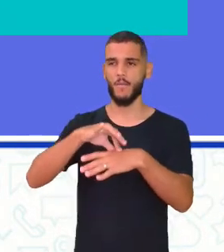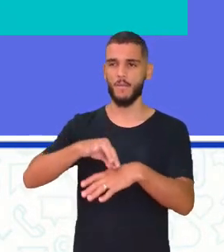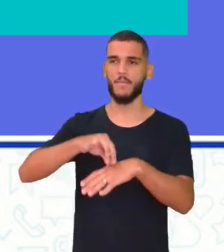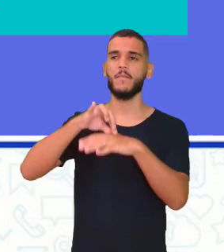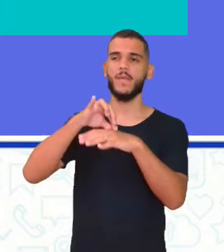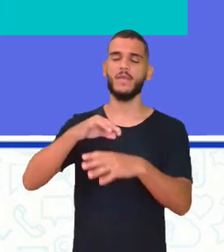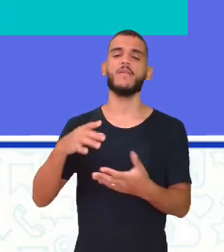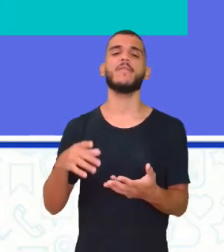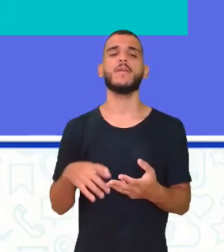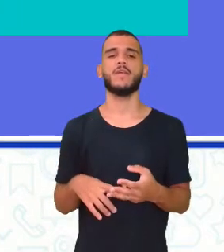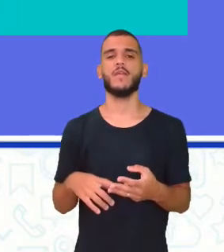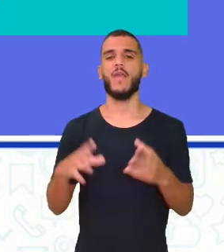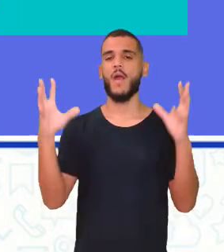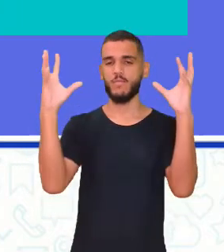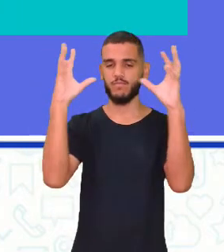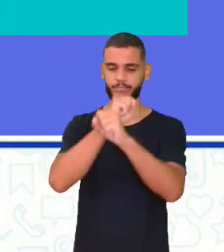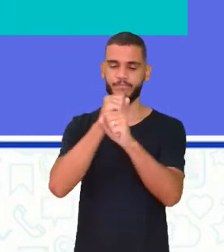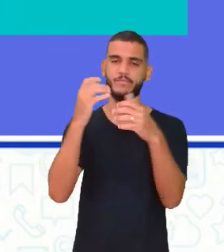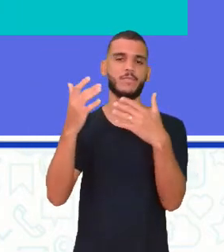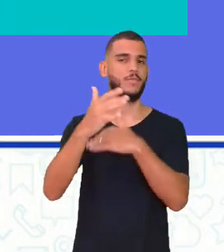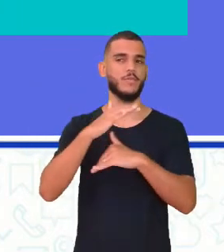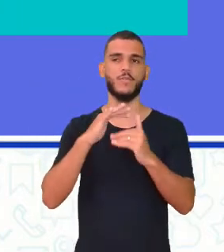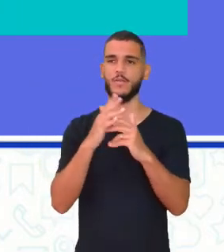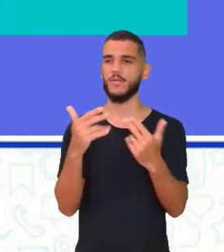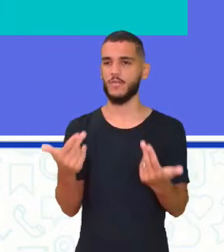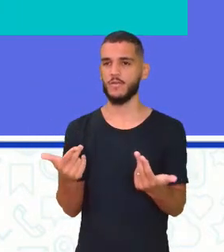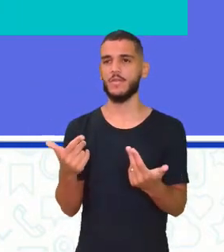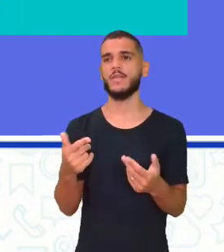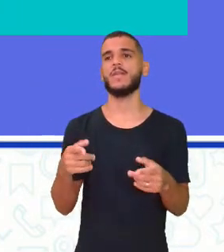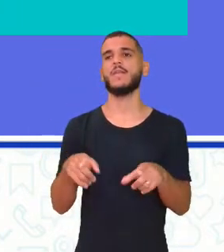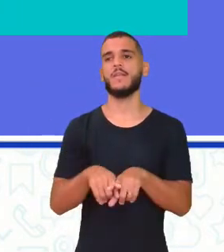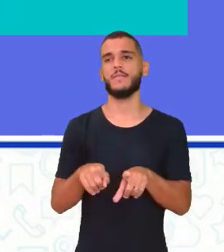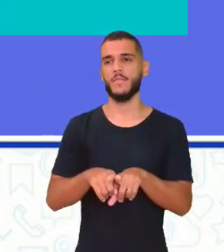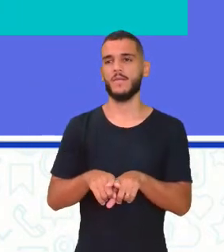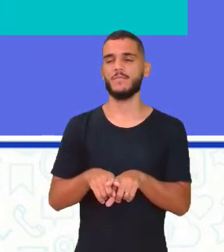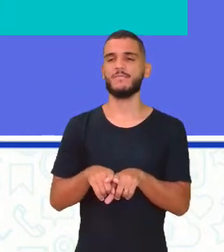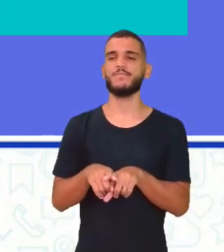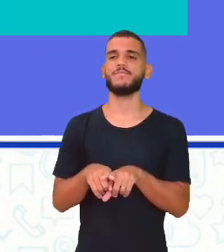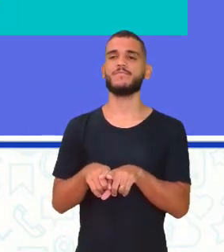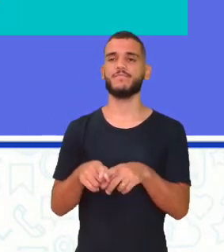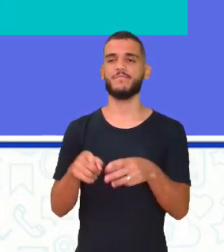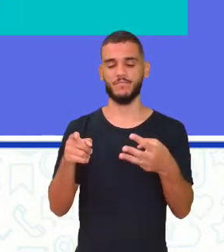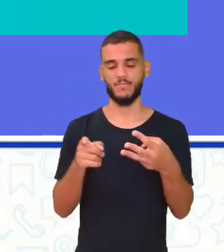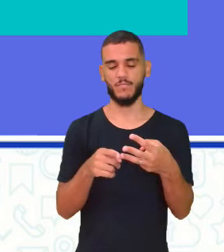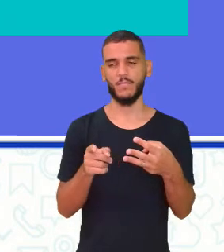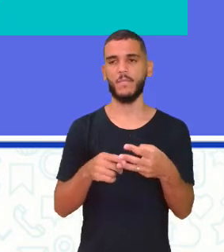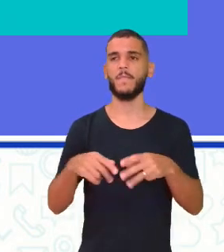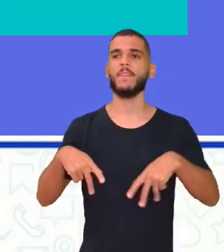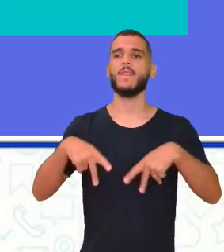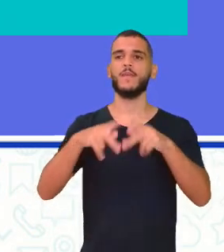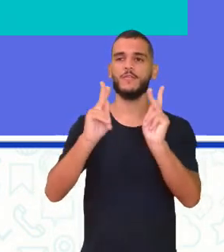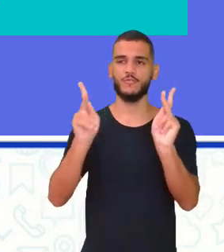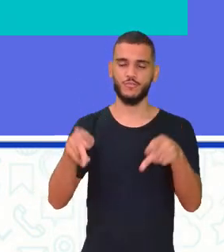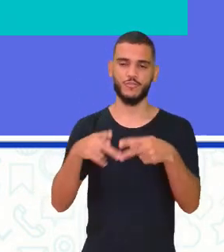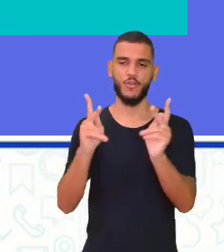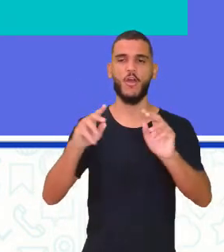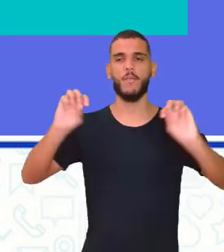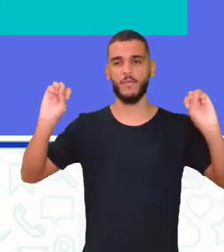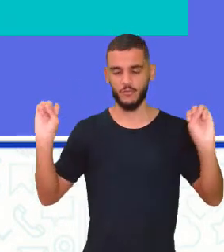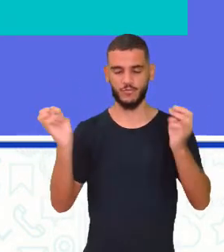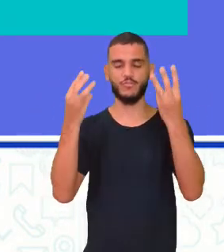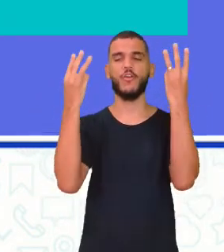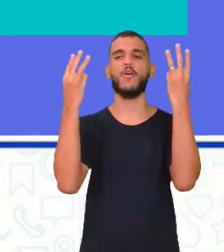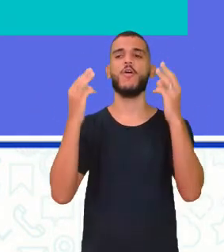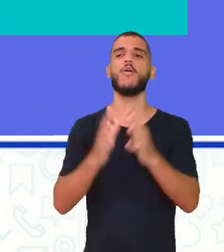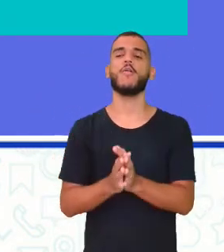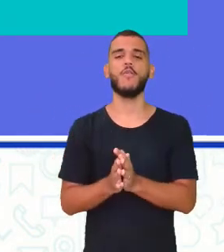sinuca, blackout, entre outros. Do outro lado, dos estrangeirismos, temos shopping, não é? Show, house,